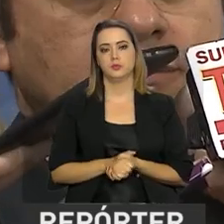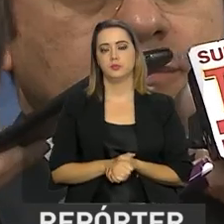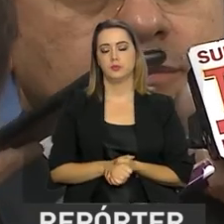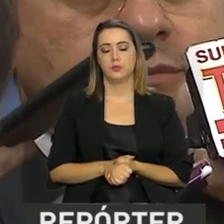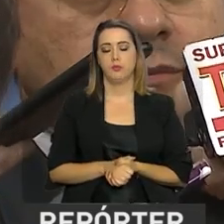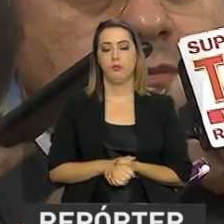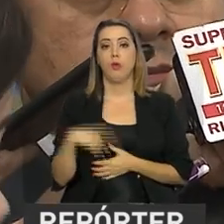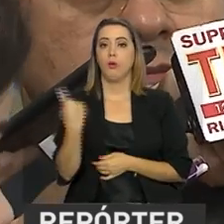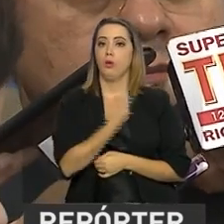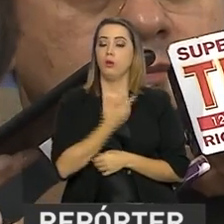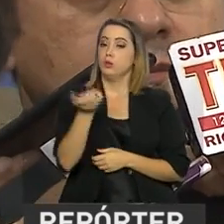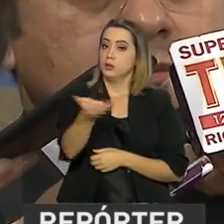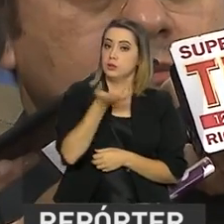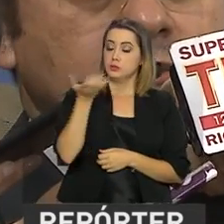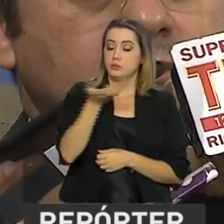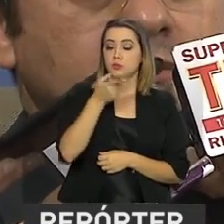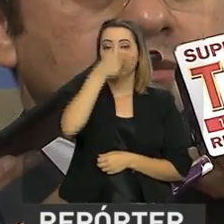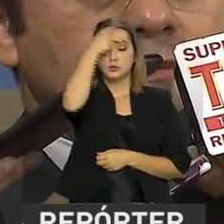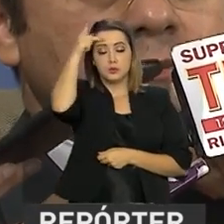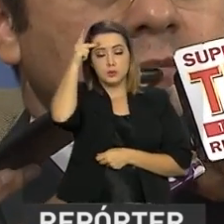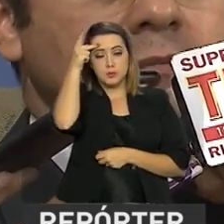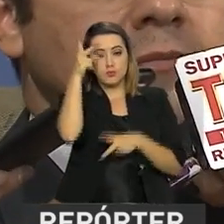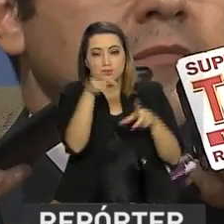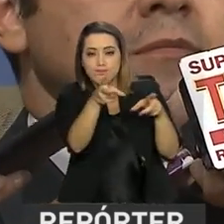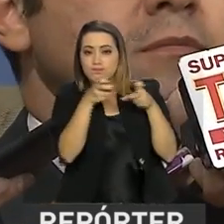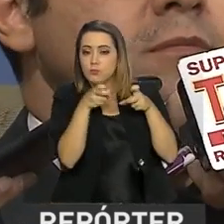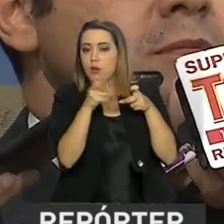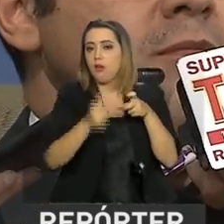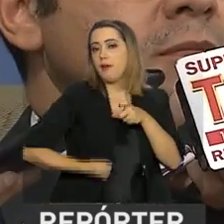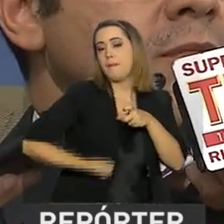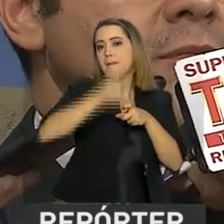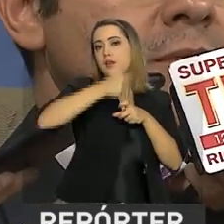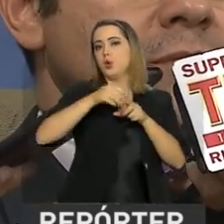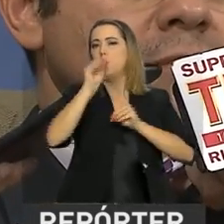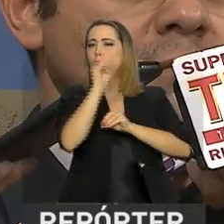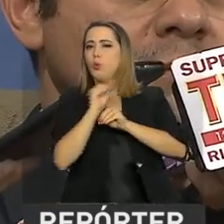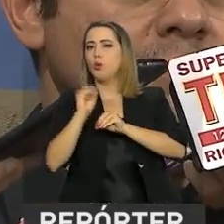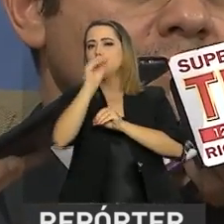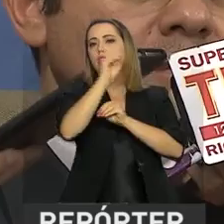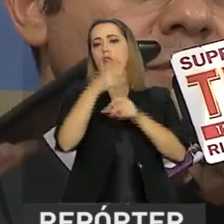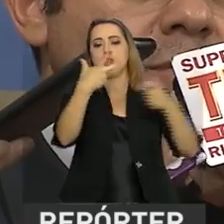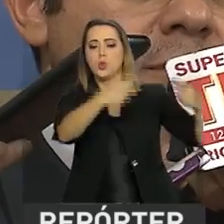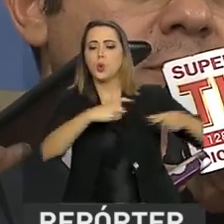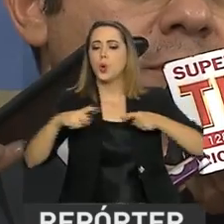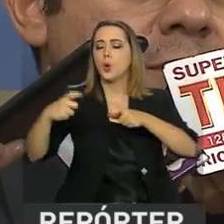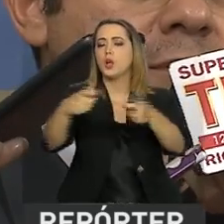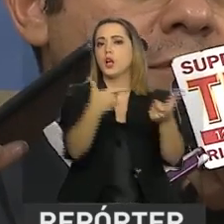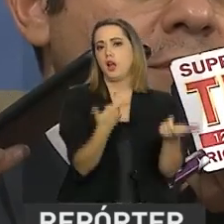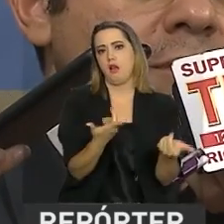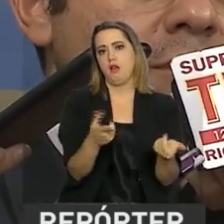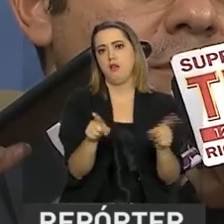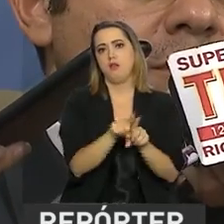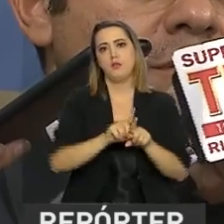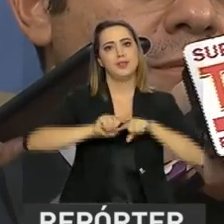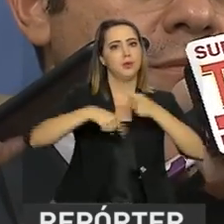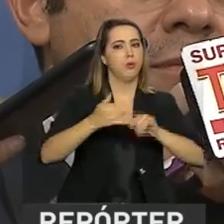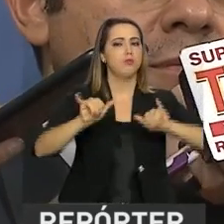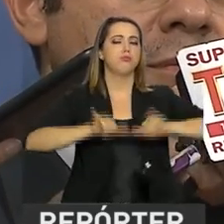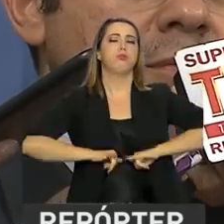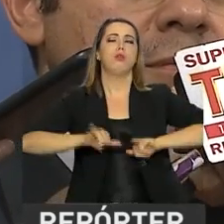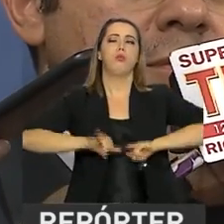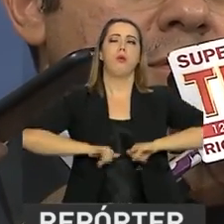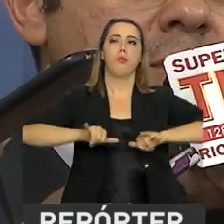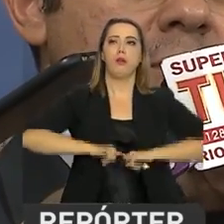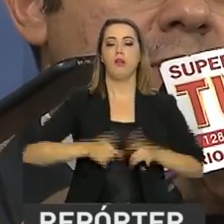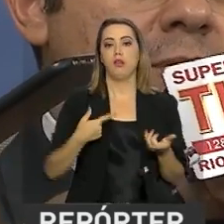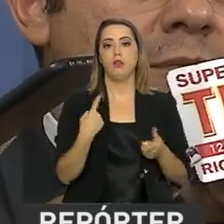as pessoas percebam que é muito melhor cuidar do foco do mosquito do que sofrer pelo resto da vida a